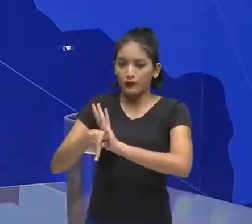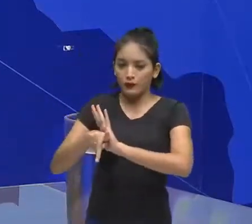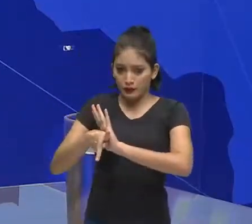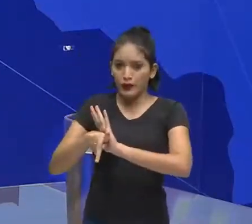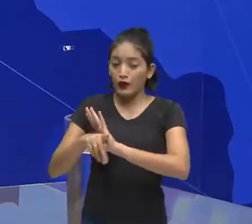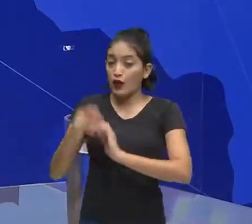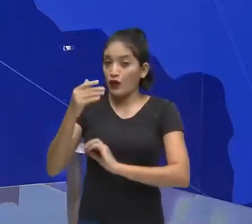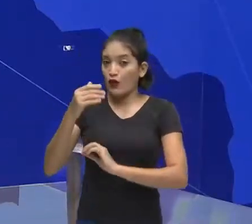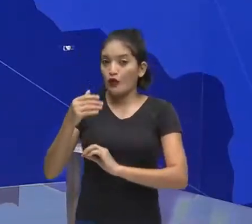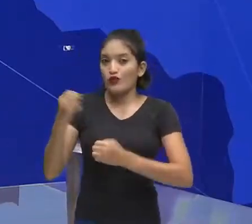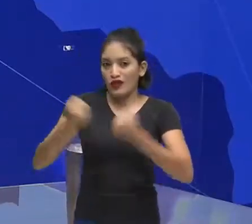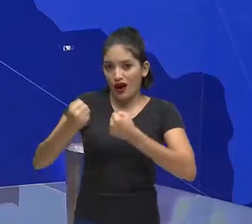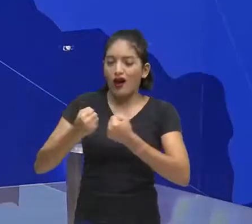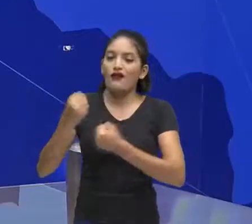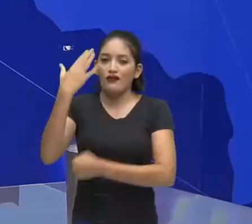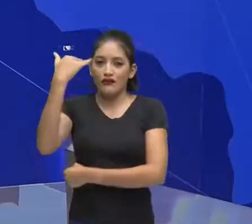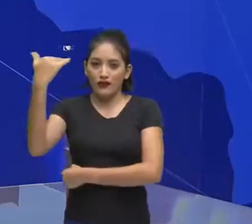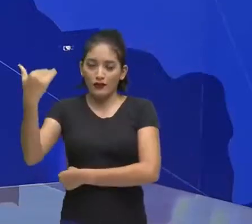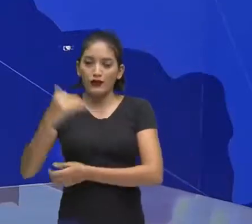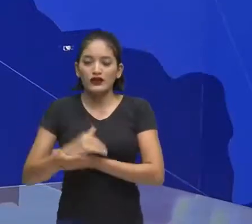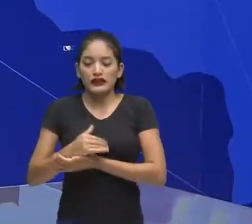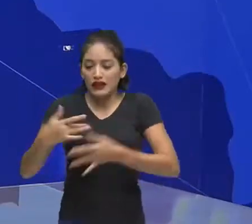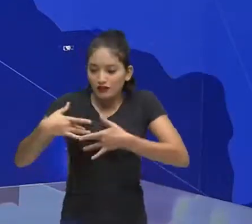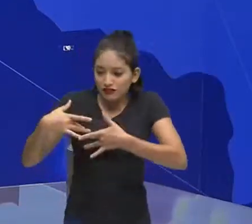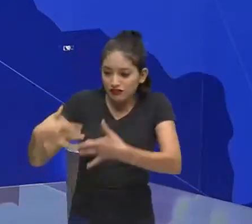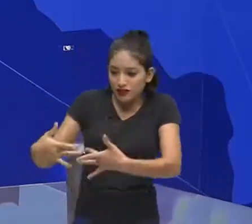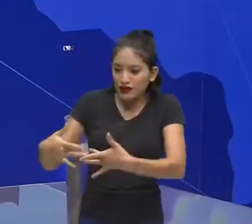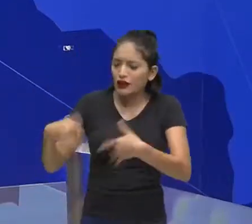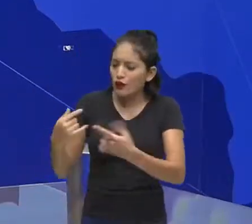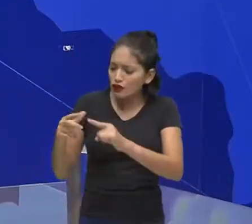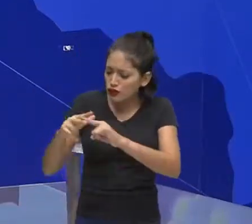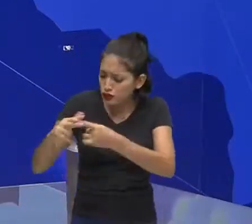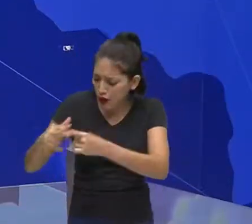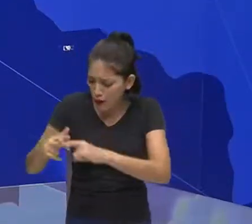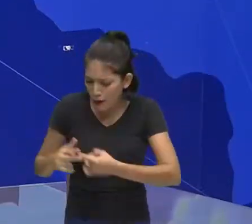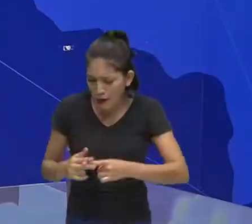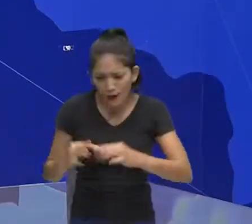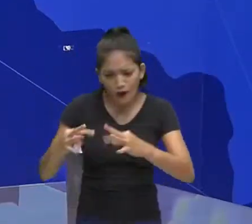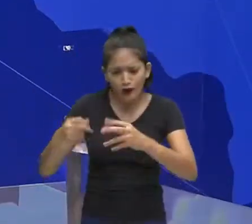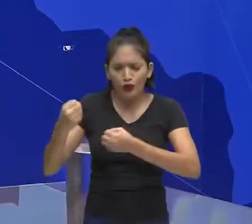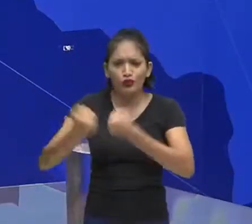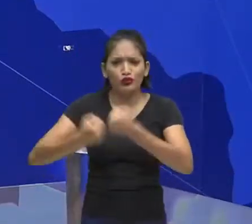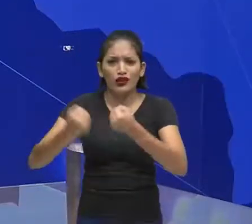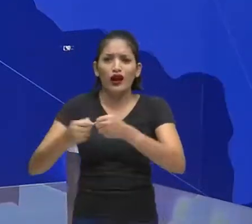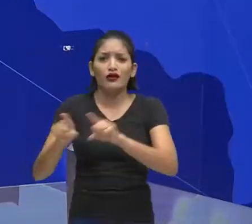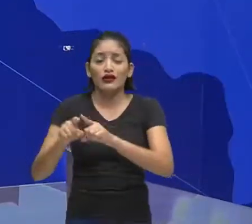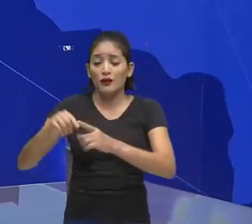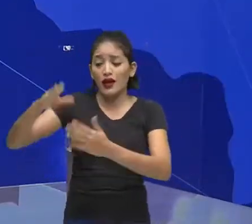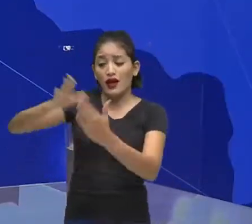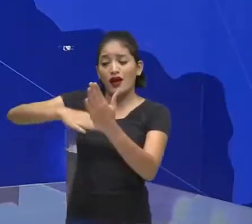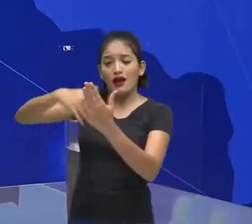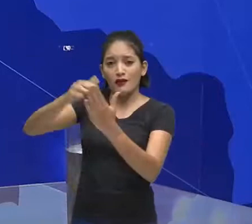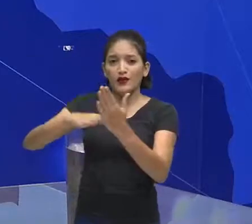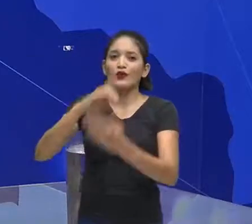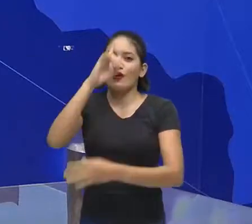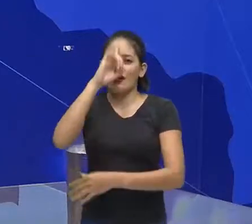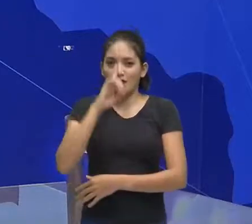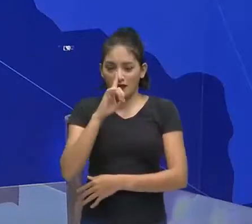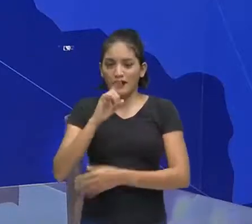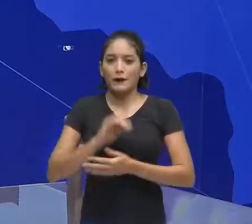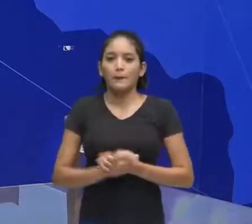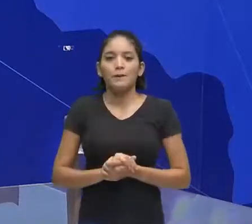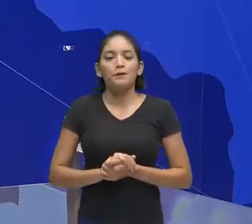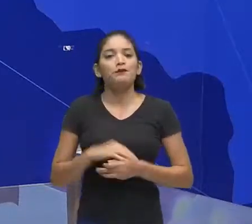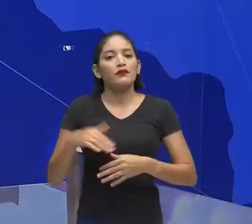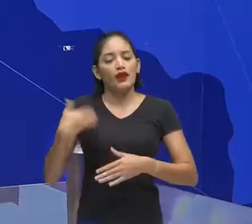ele era uma das paixões dele, e ele reformou esse carro, pintou de amarelo, e junto a isso, junto a esse processo natural, que era